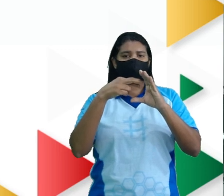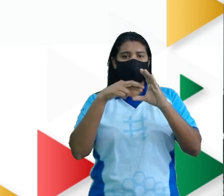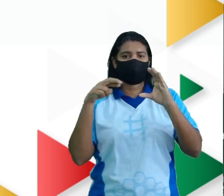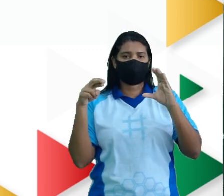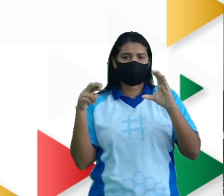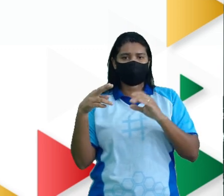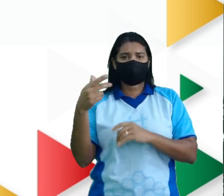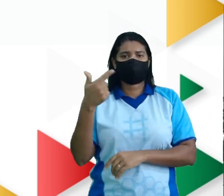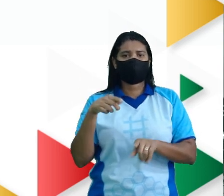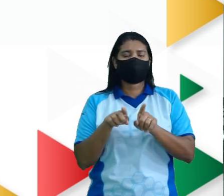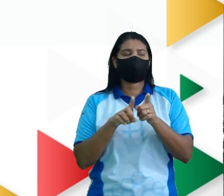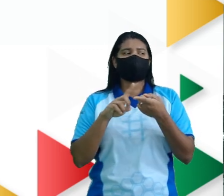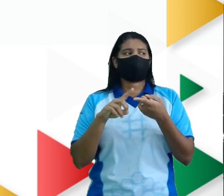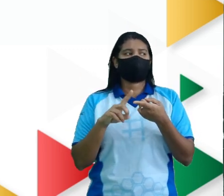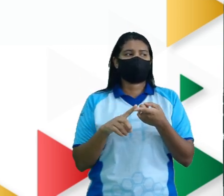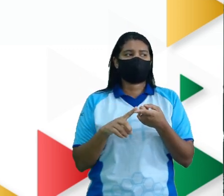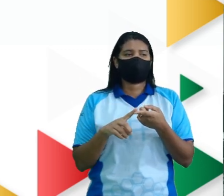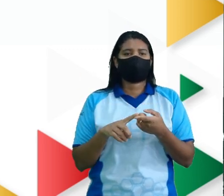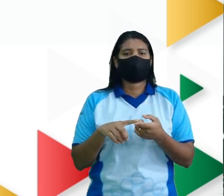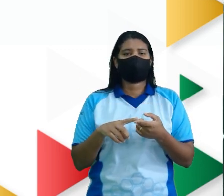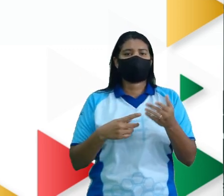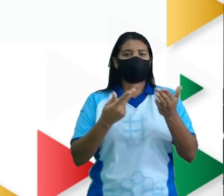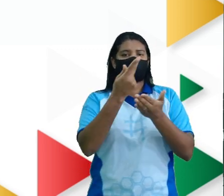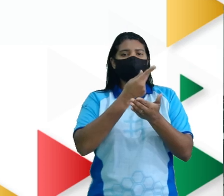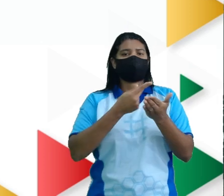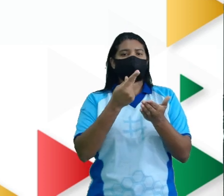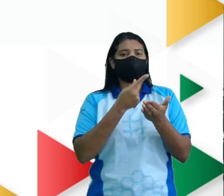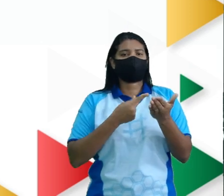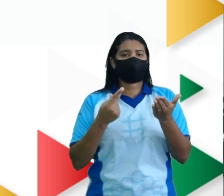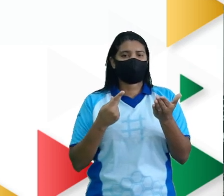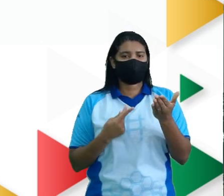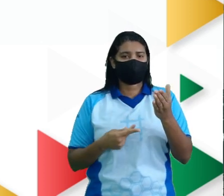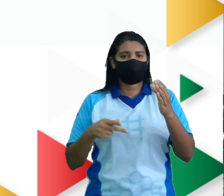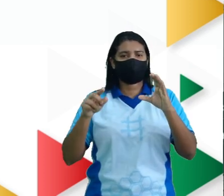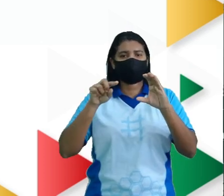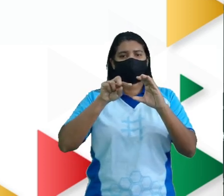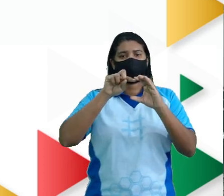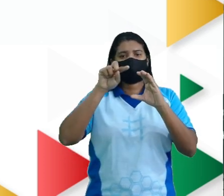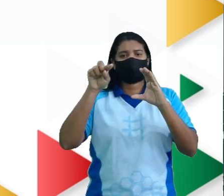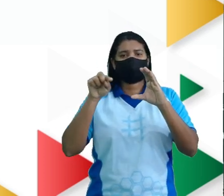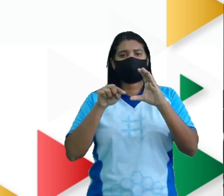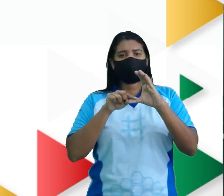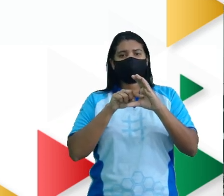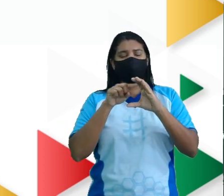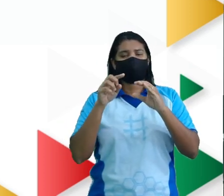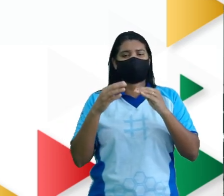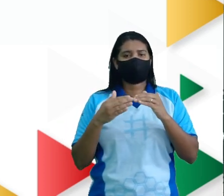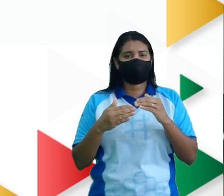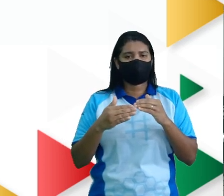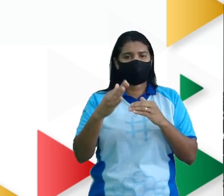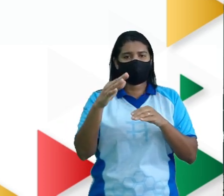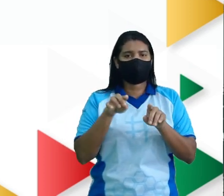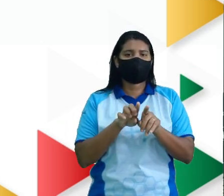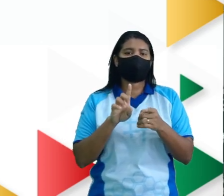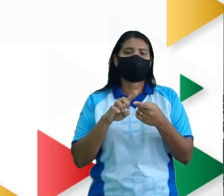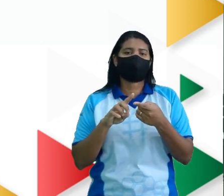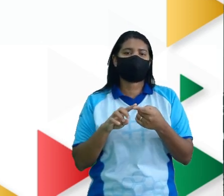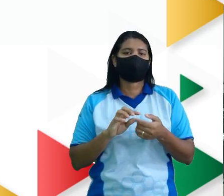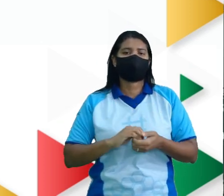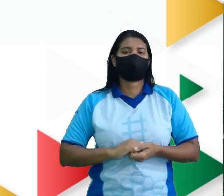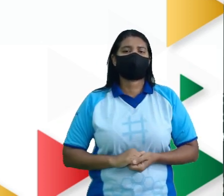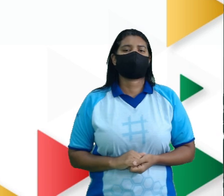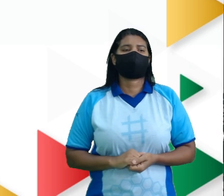o segundo passo foi desenhar essa circunferência. Aí, a partir disso, como o hexágono